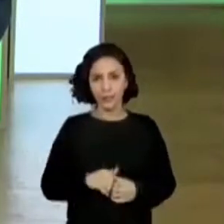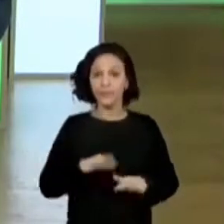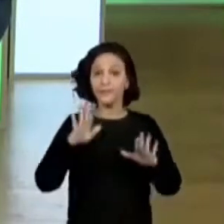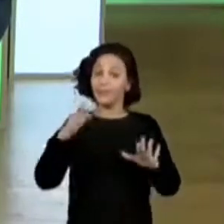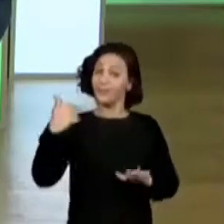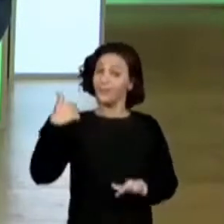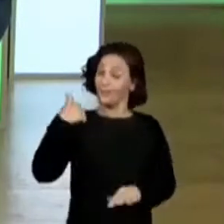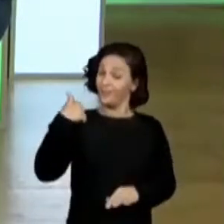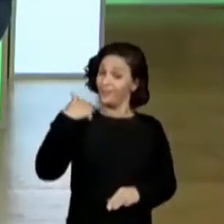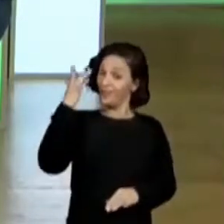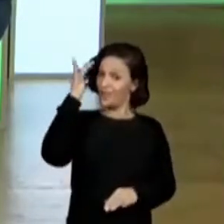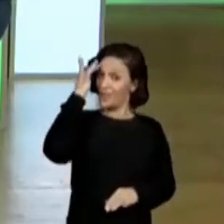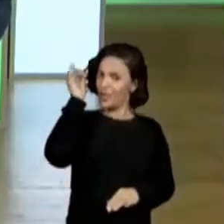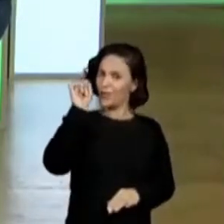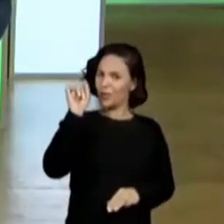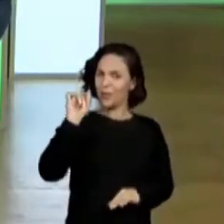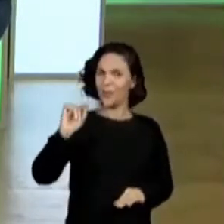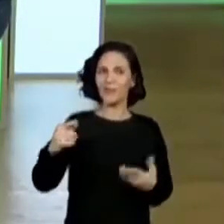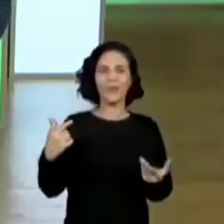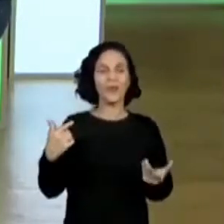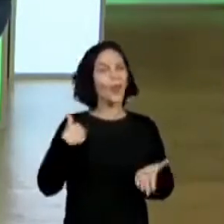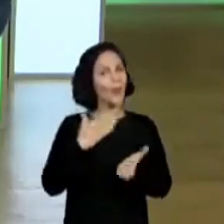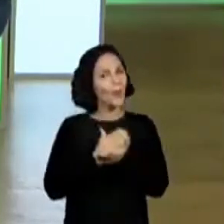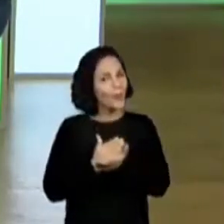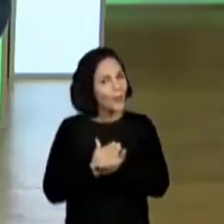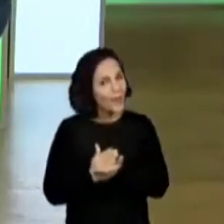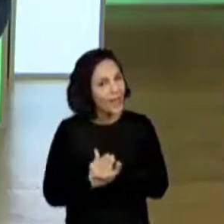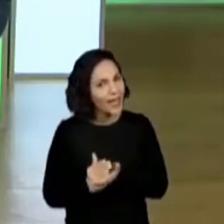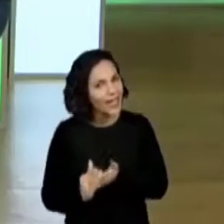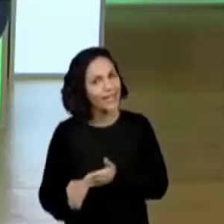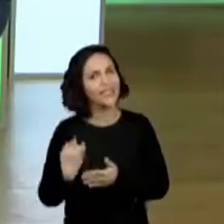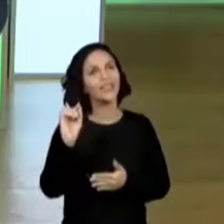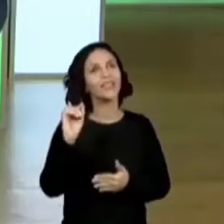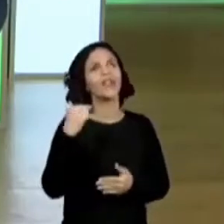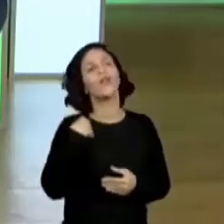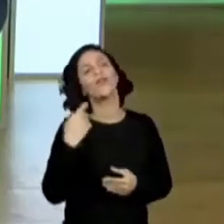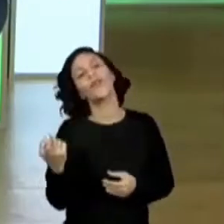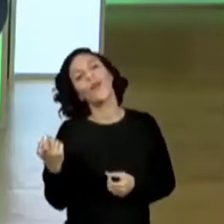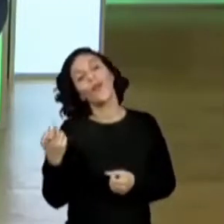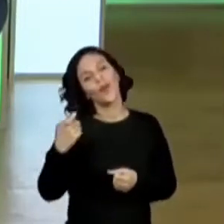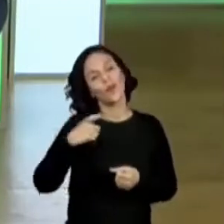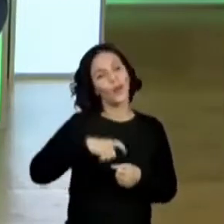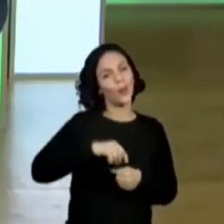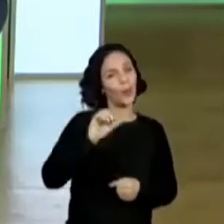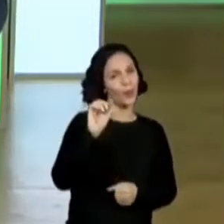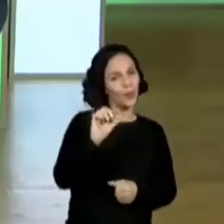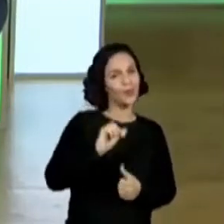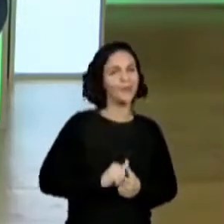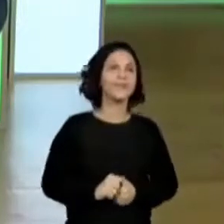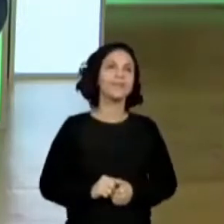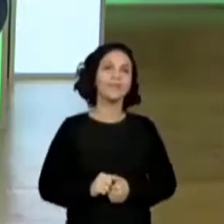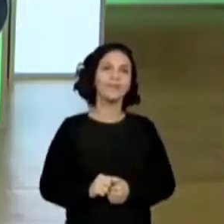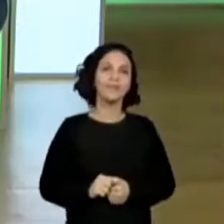eu acho que antes disso, eu vou voltar aqui um pouquinho.